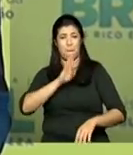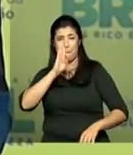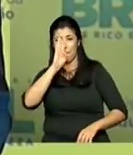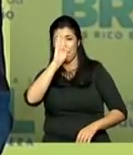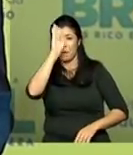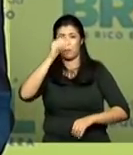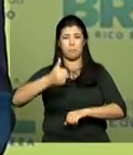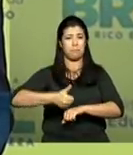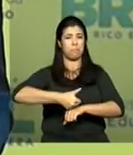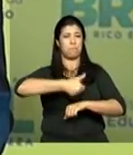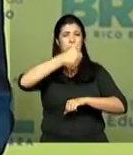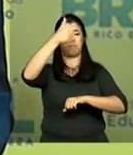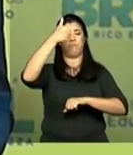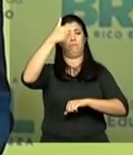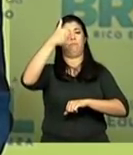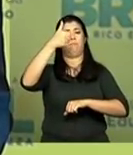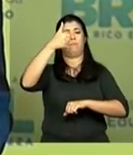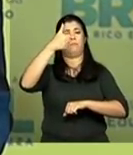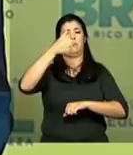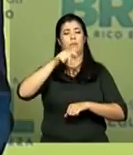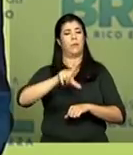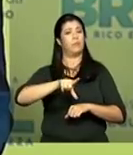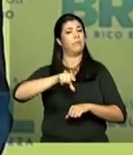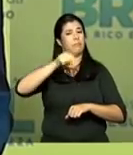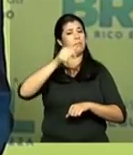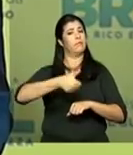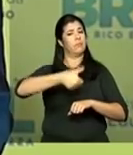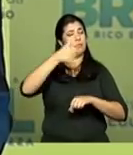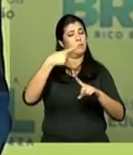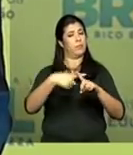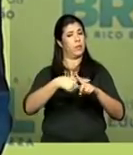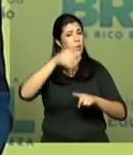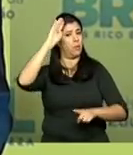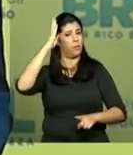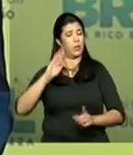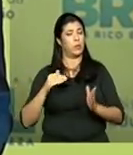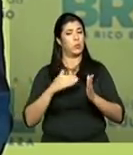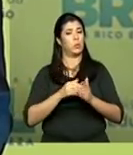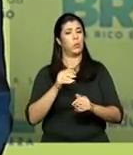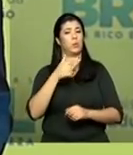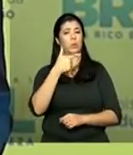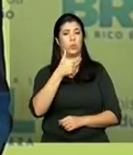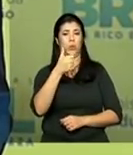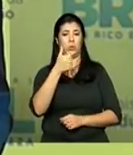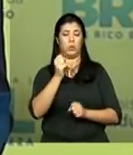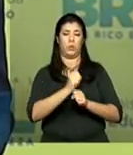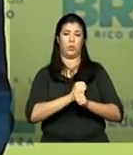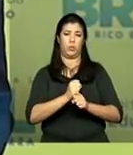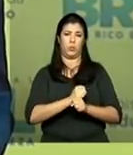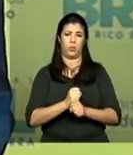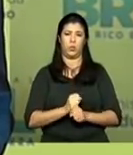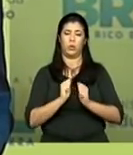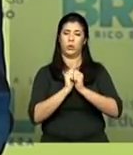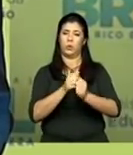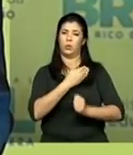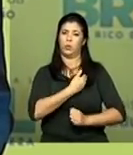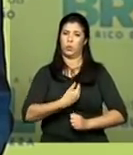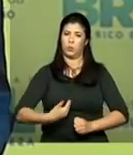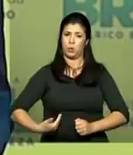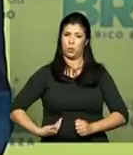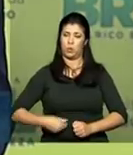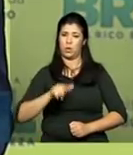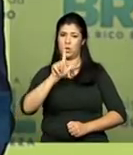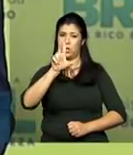prioridades. O Brasil, nos últimos 12 anos, com os governos de Lula e de Dilma, teve grande